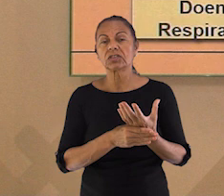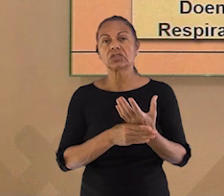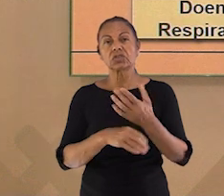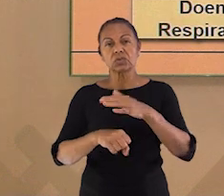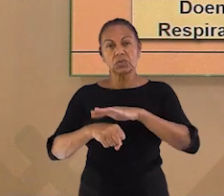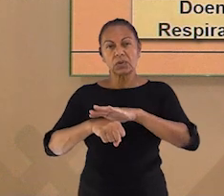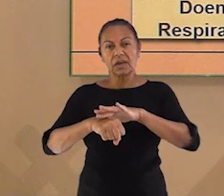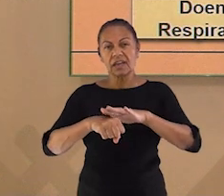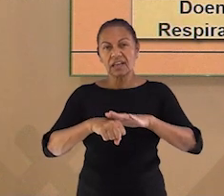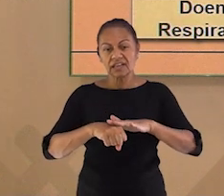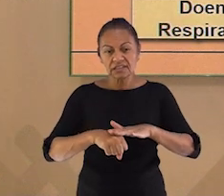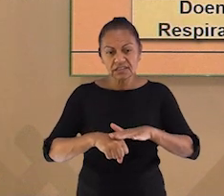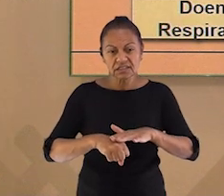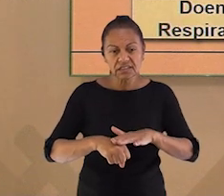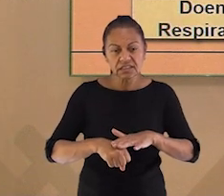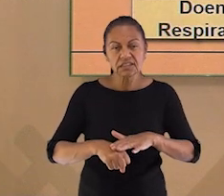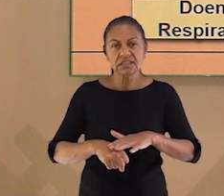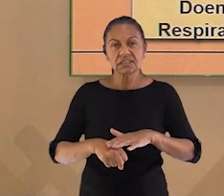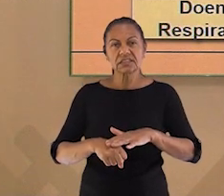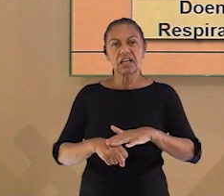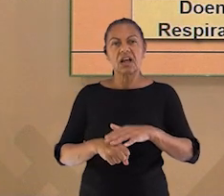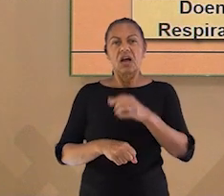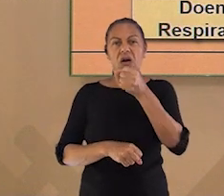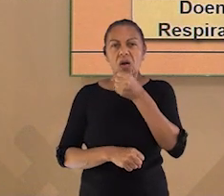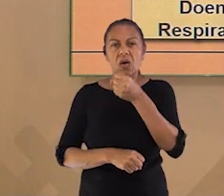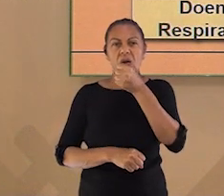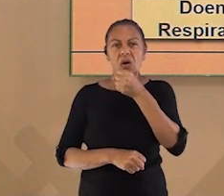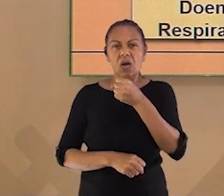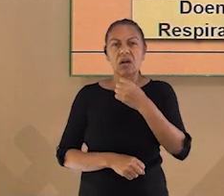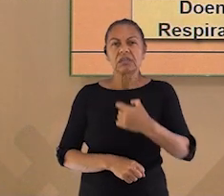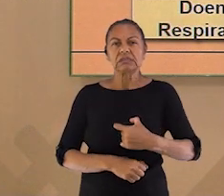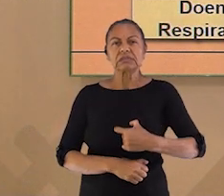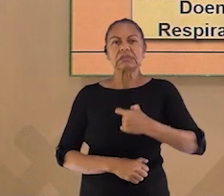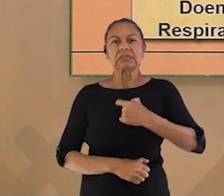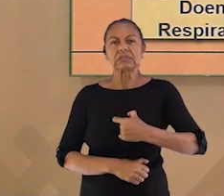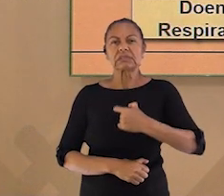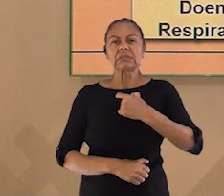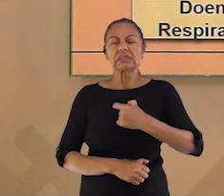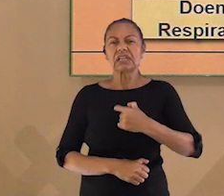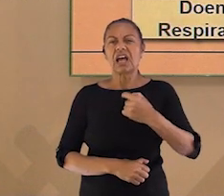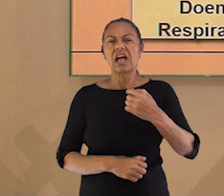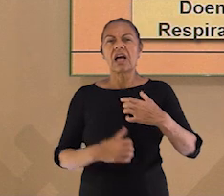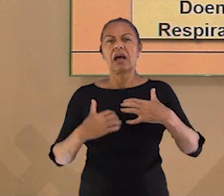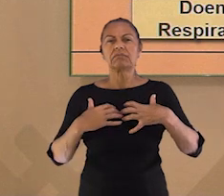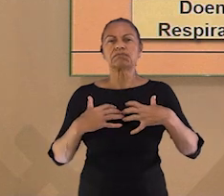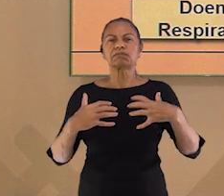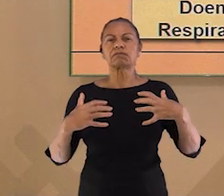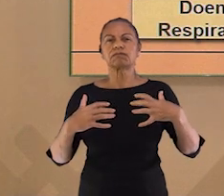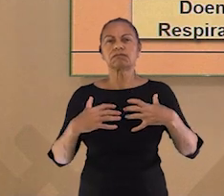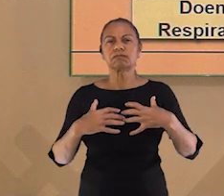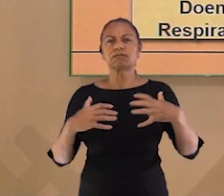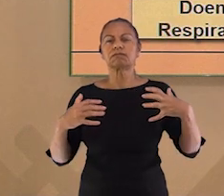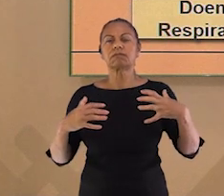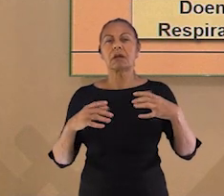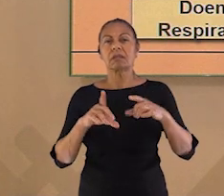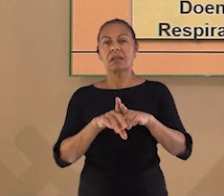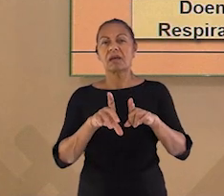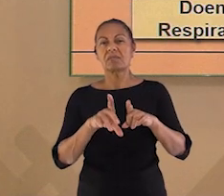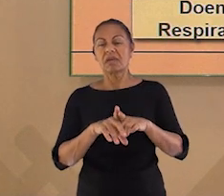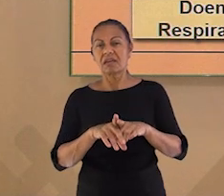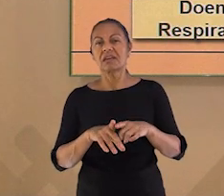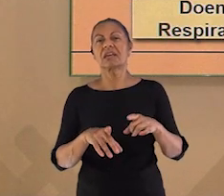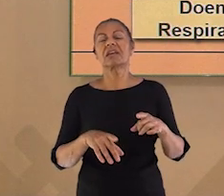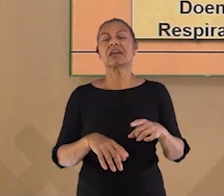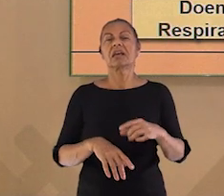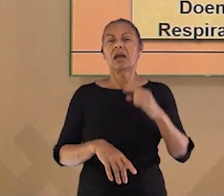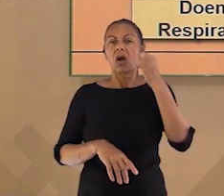inversão térmica. O surgimento e o agravamento de doenças respiratórias como bronquite, asma e até